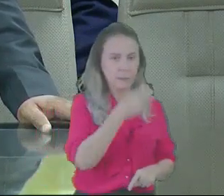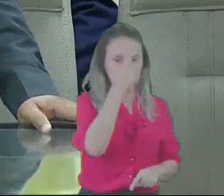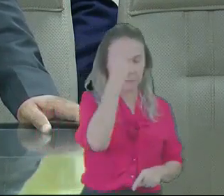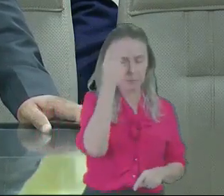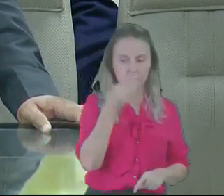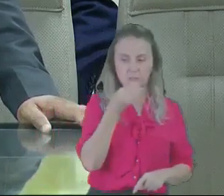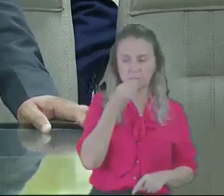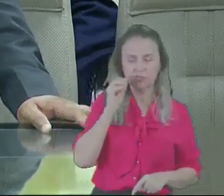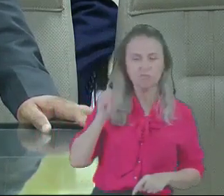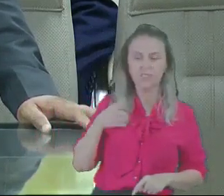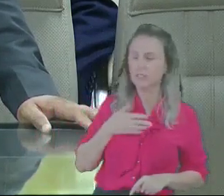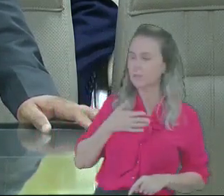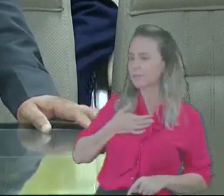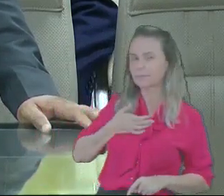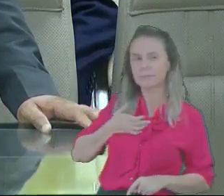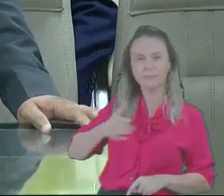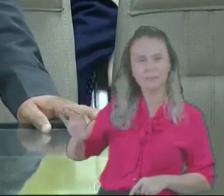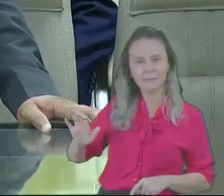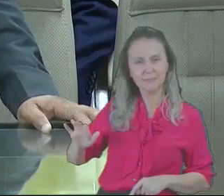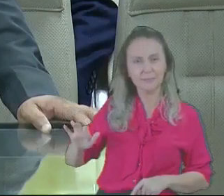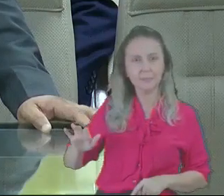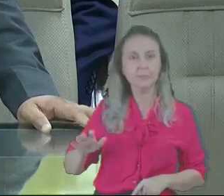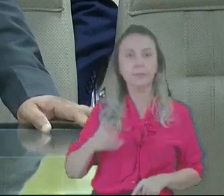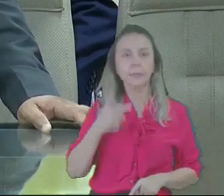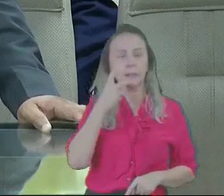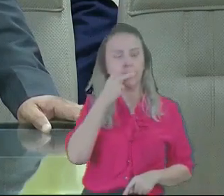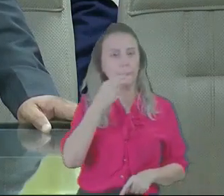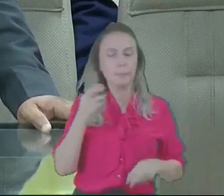para quem convidou irmãos